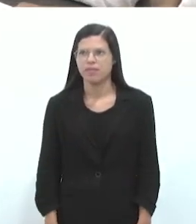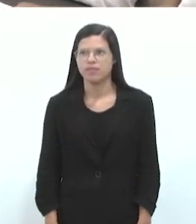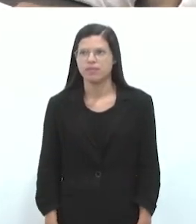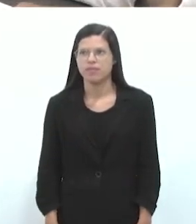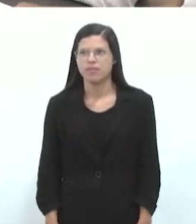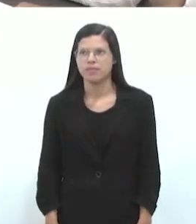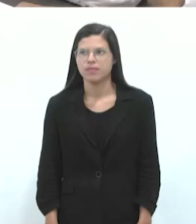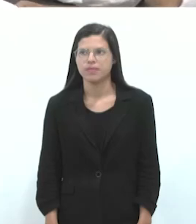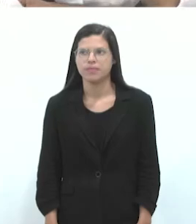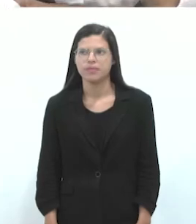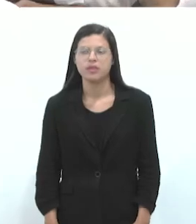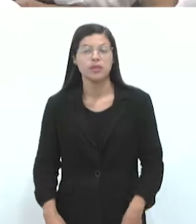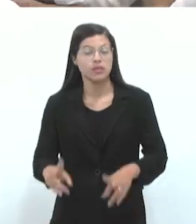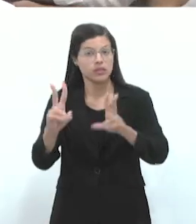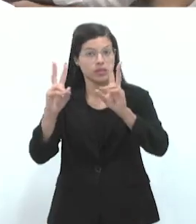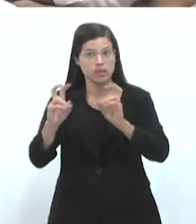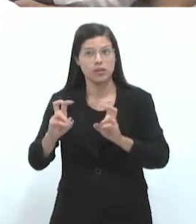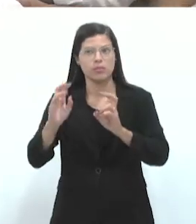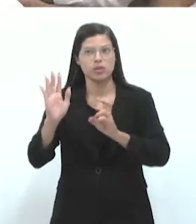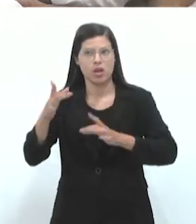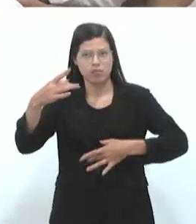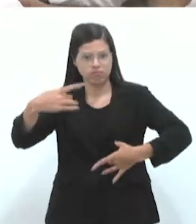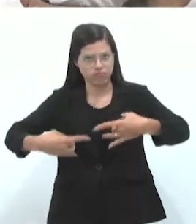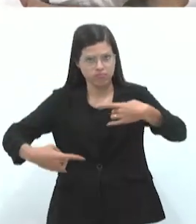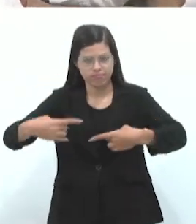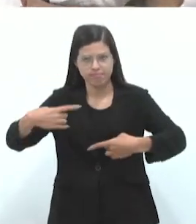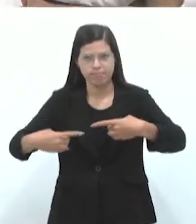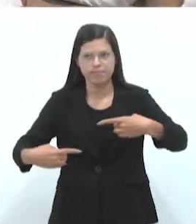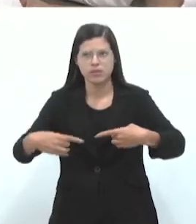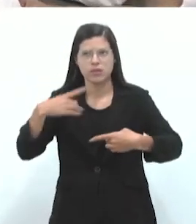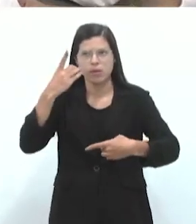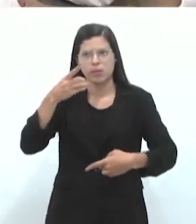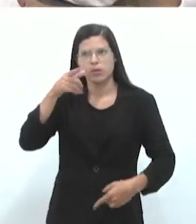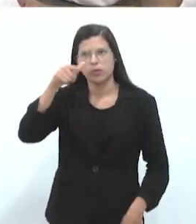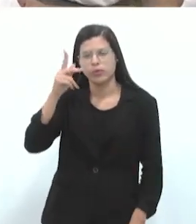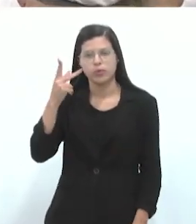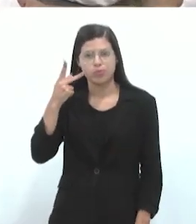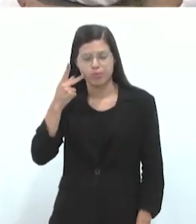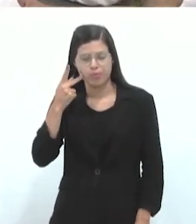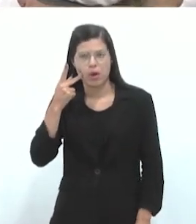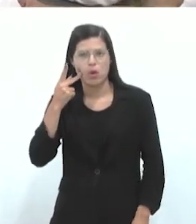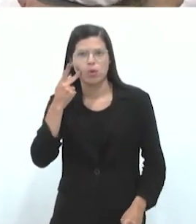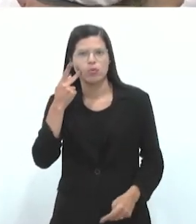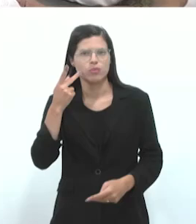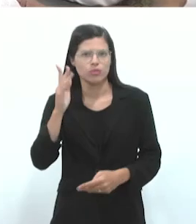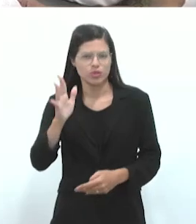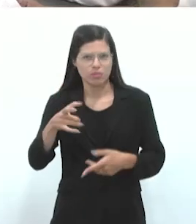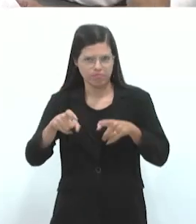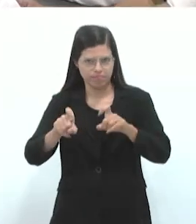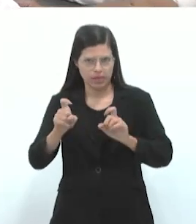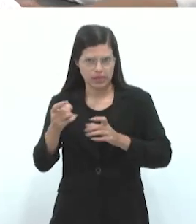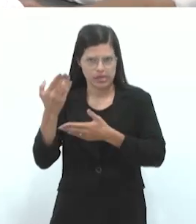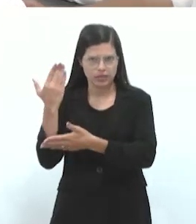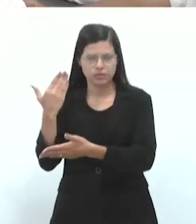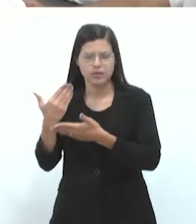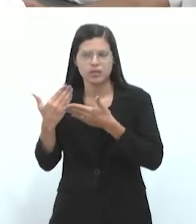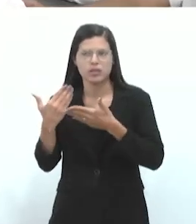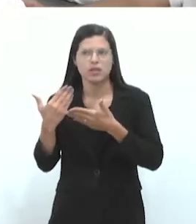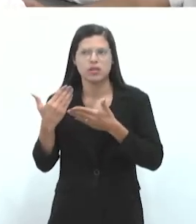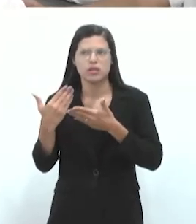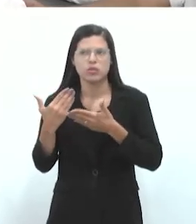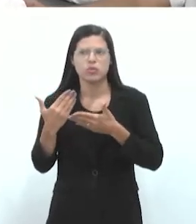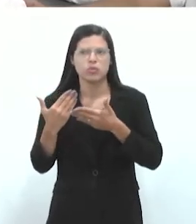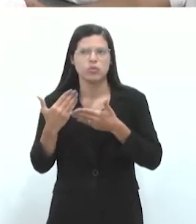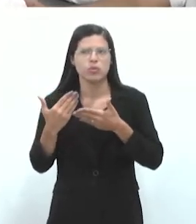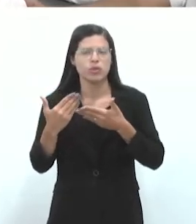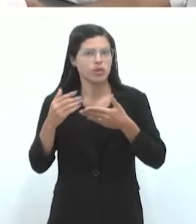Como é uma pauta que a gente vem tratando há muito tempo aqui, deputado Luiz Paulo há alguns mandatos, e depois, no ano passado, na